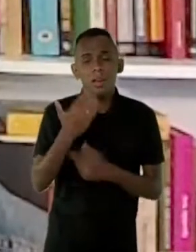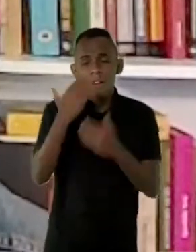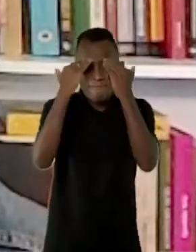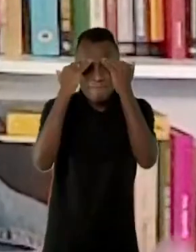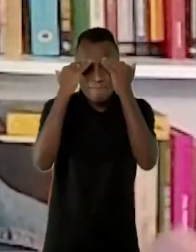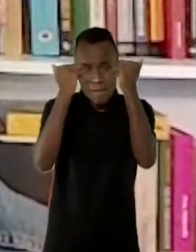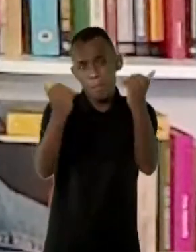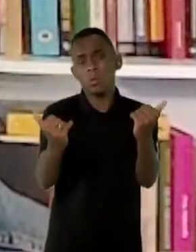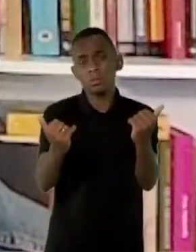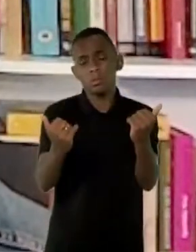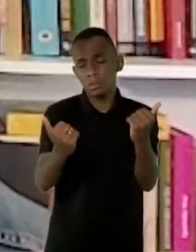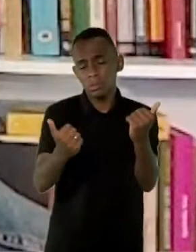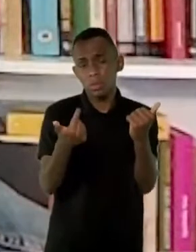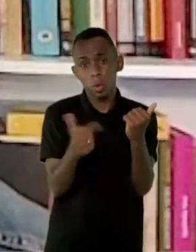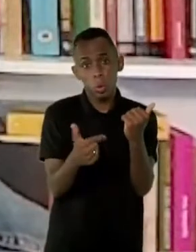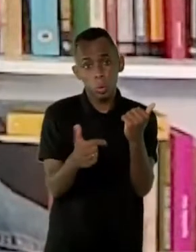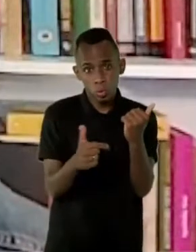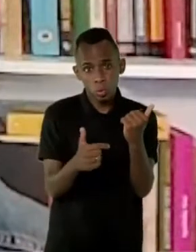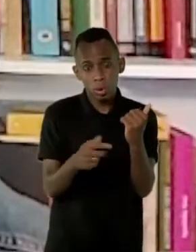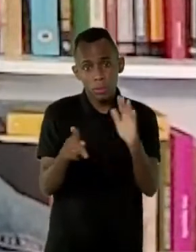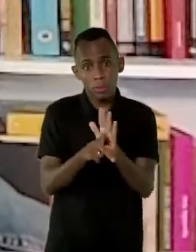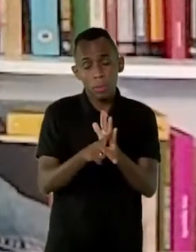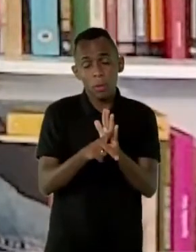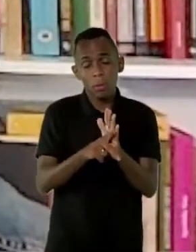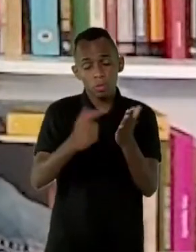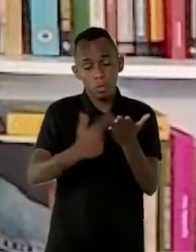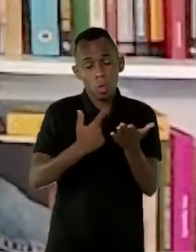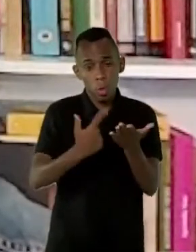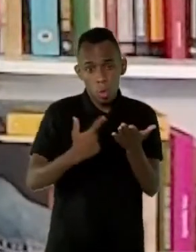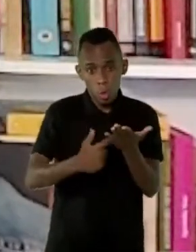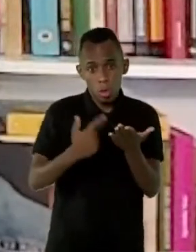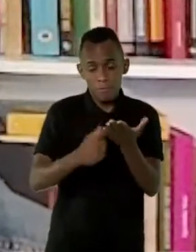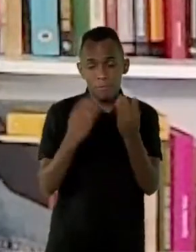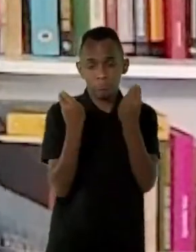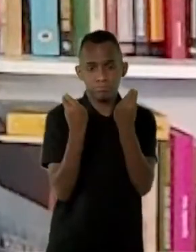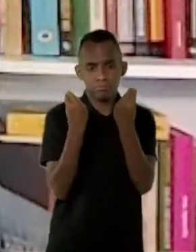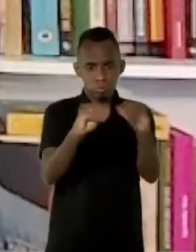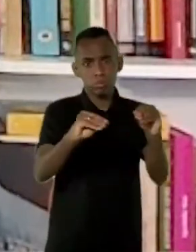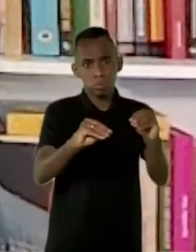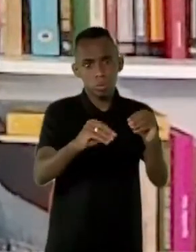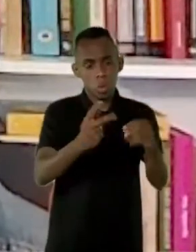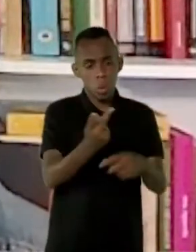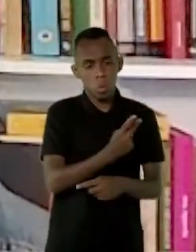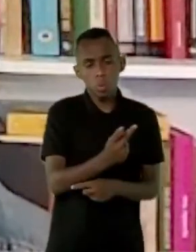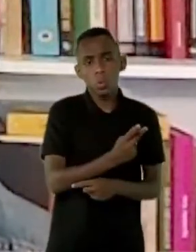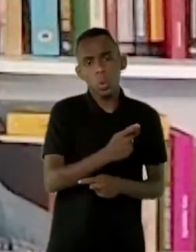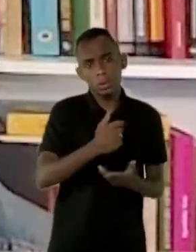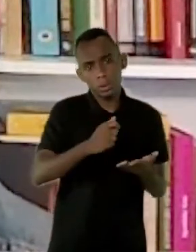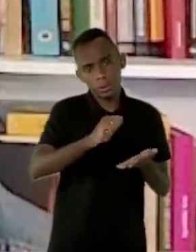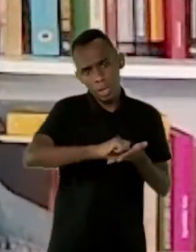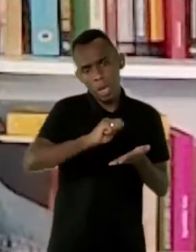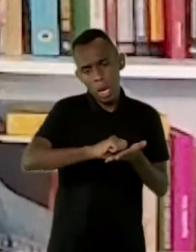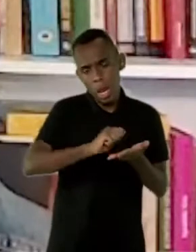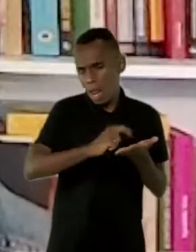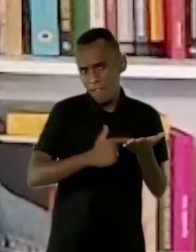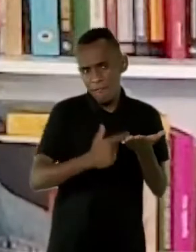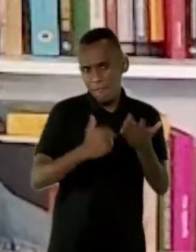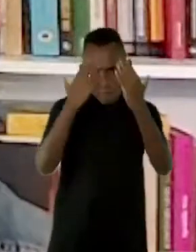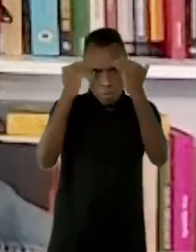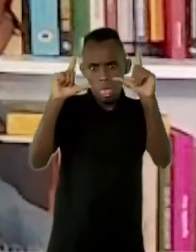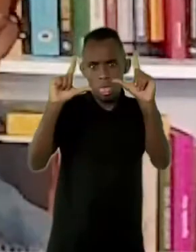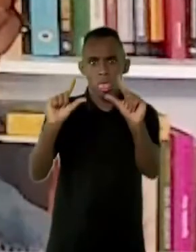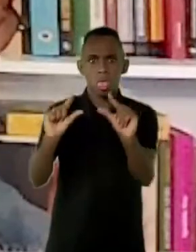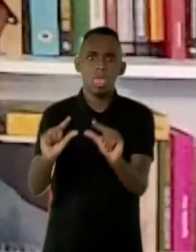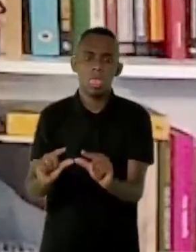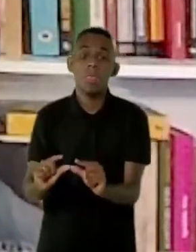sucesso com seus livros publicados, tanto o caso de Quarto de Despejo como o caso de alvenaria. Ela já não tinha mais. Então, ela ficou